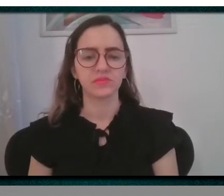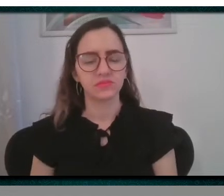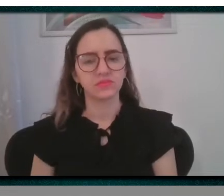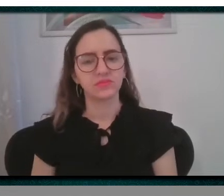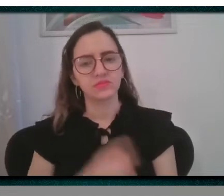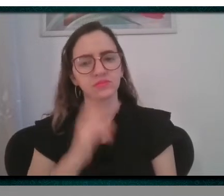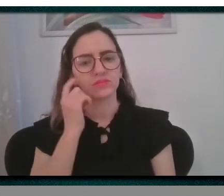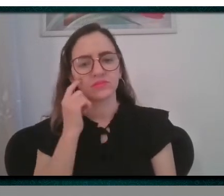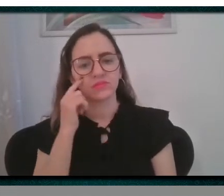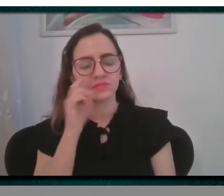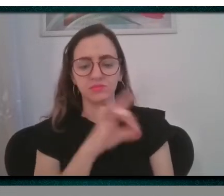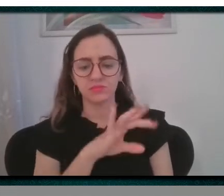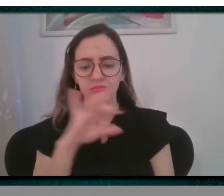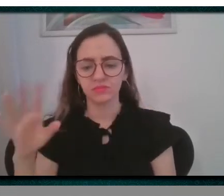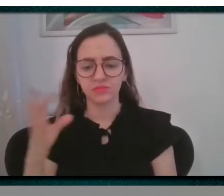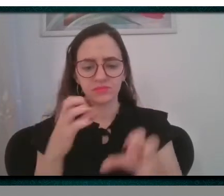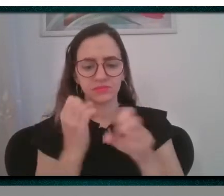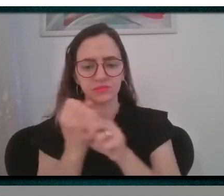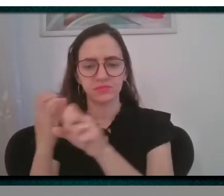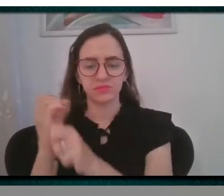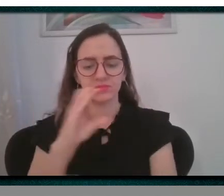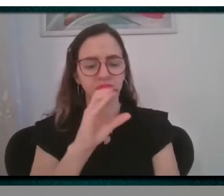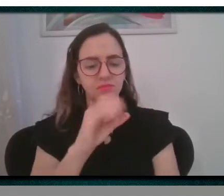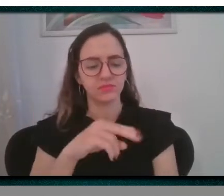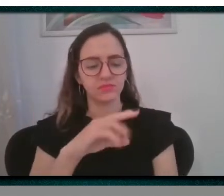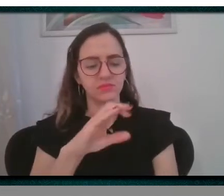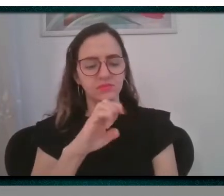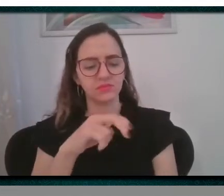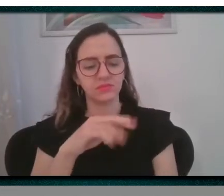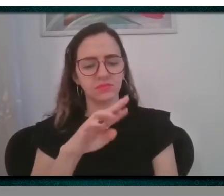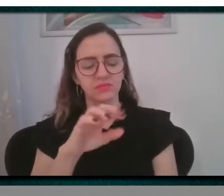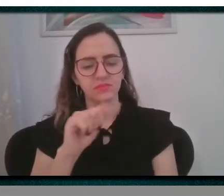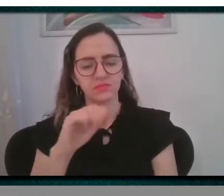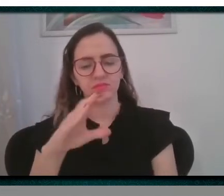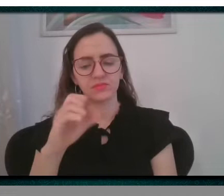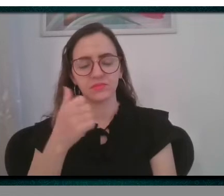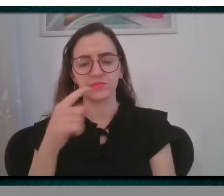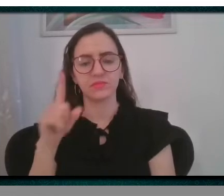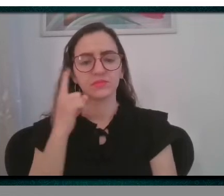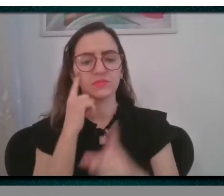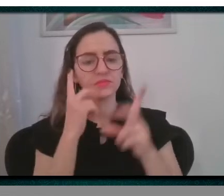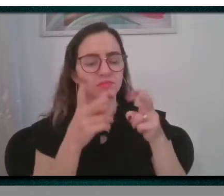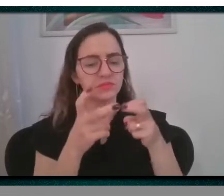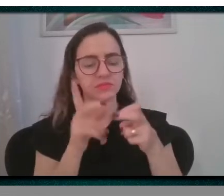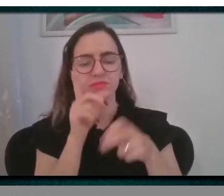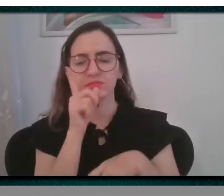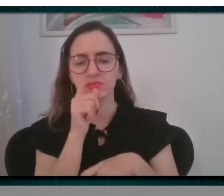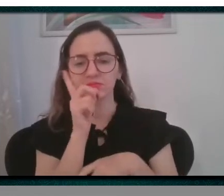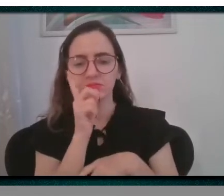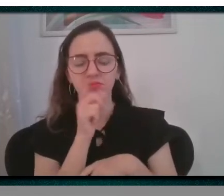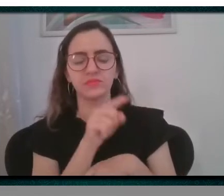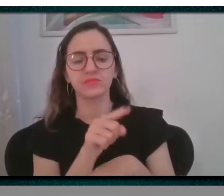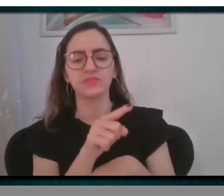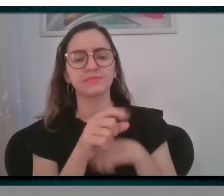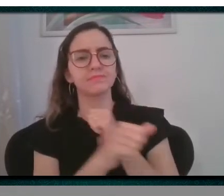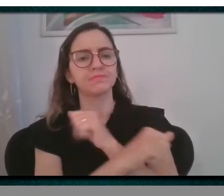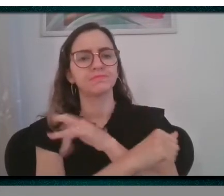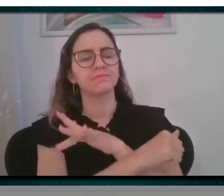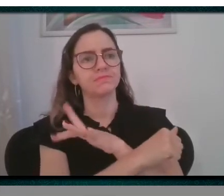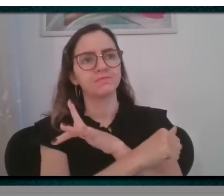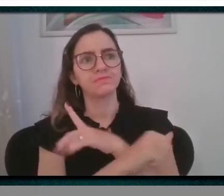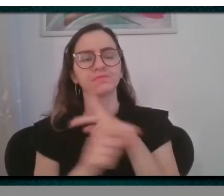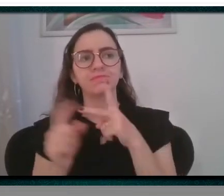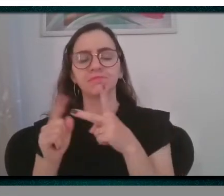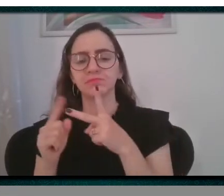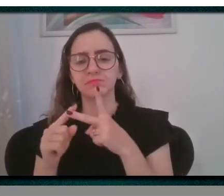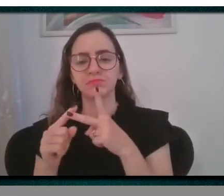desses componentes, a gente pode classificar a água em neutra, ácida ou básica. Tá bom? E aí temos uma tabelinha